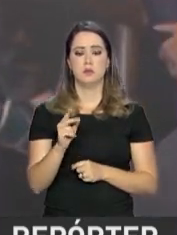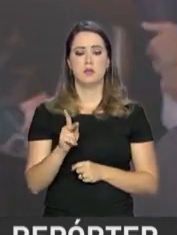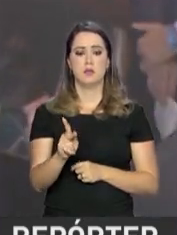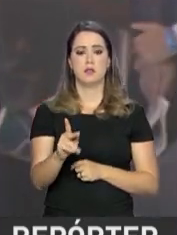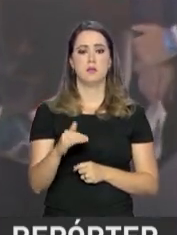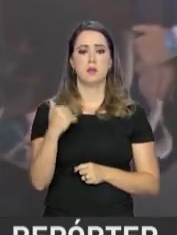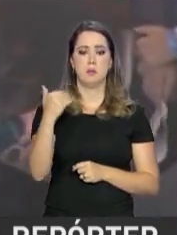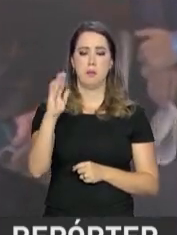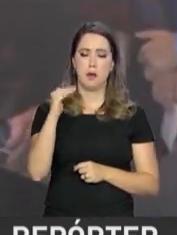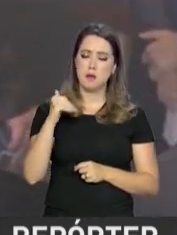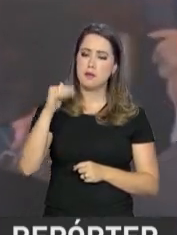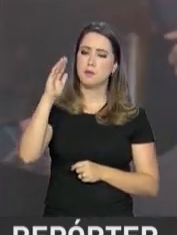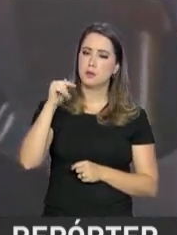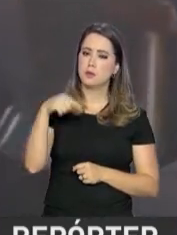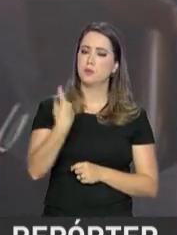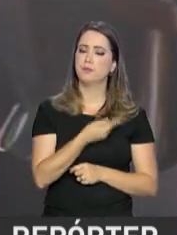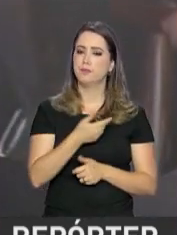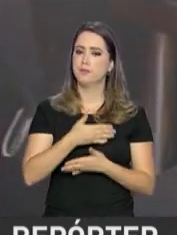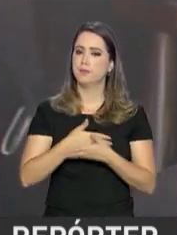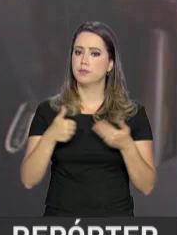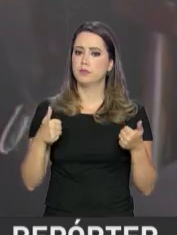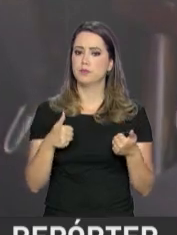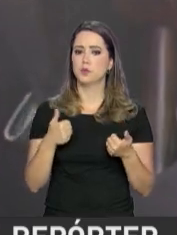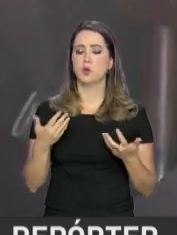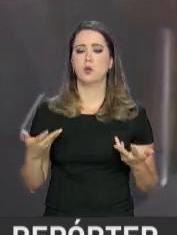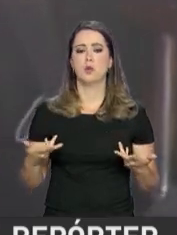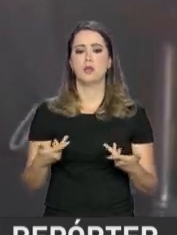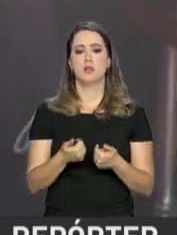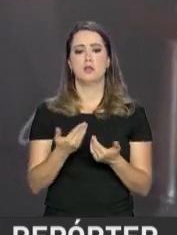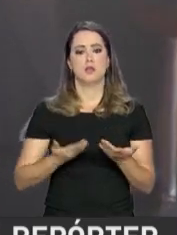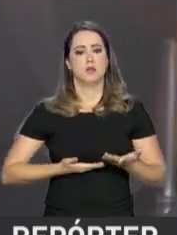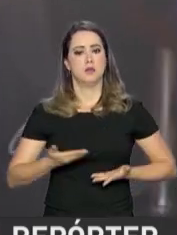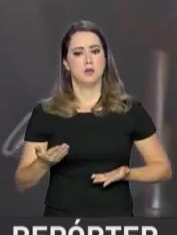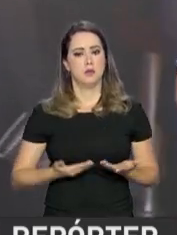mais nós possamos melhorar a qualidade da prestação de serviço no Brasil.